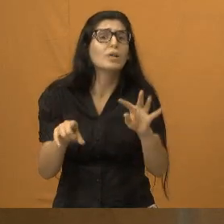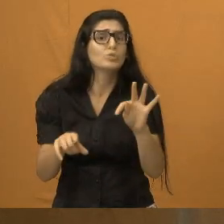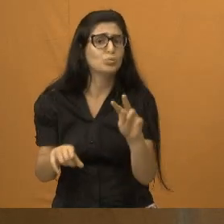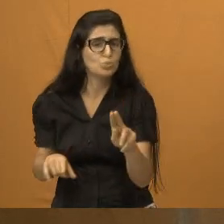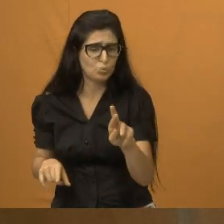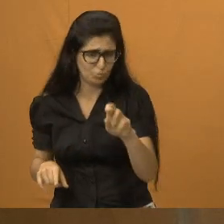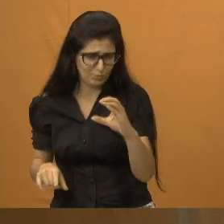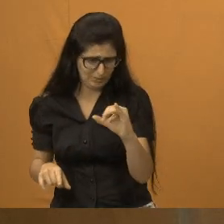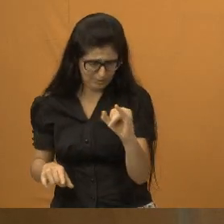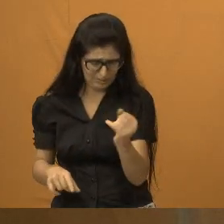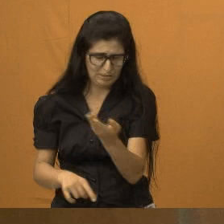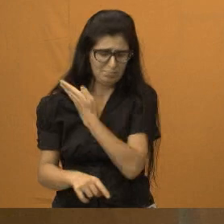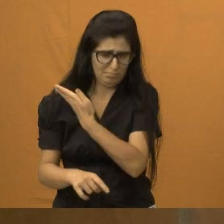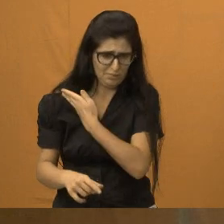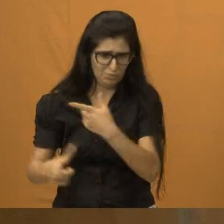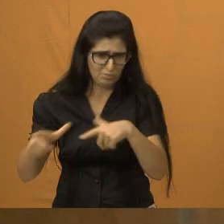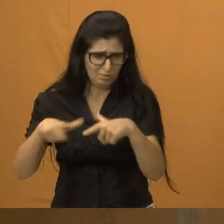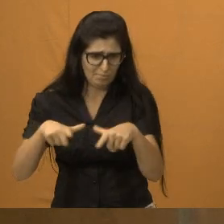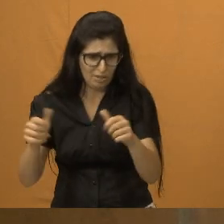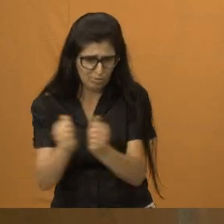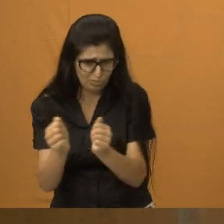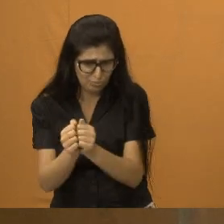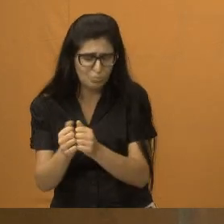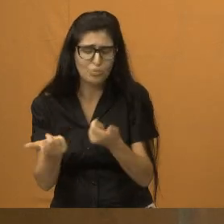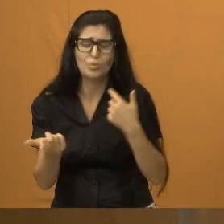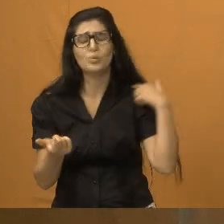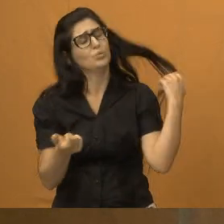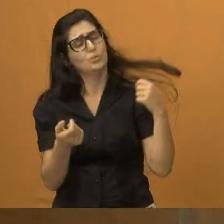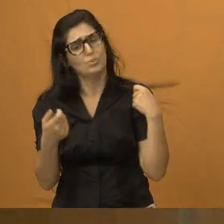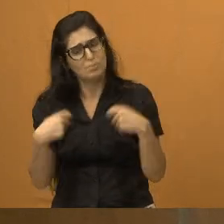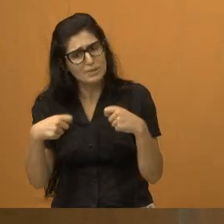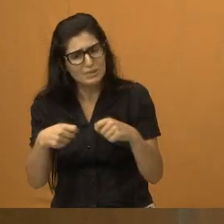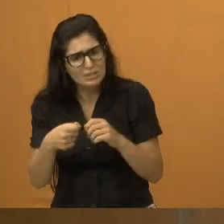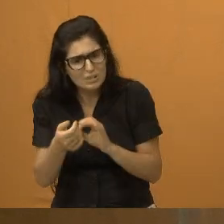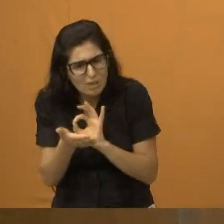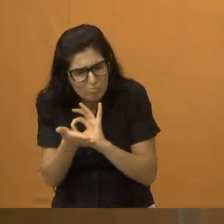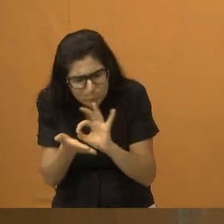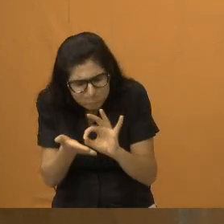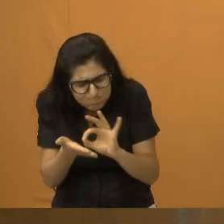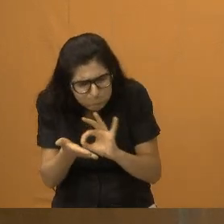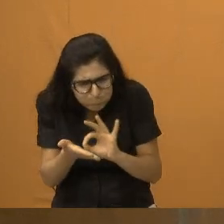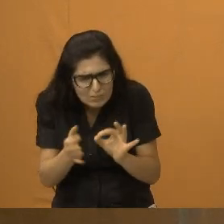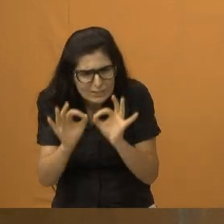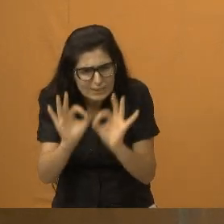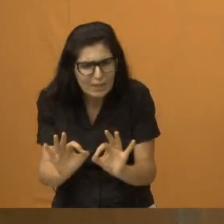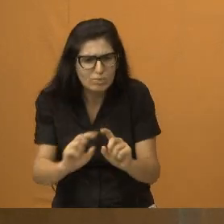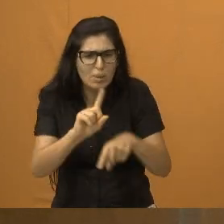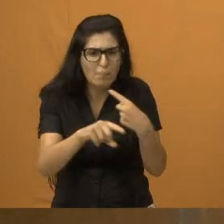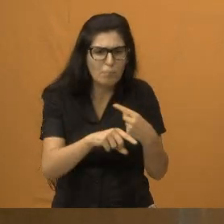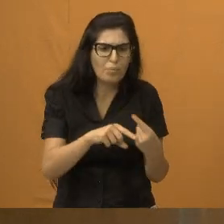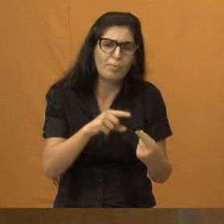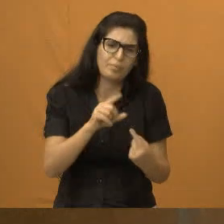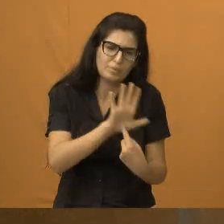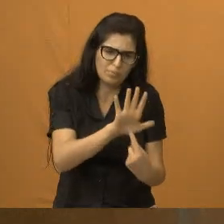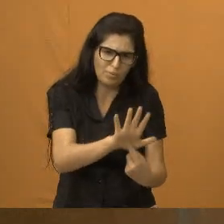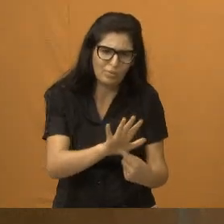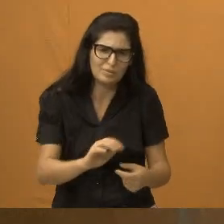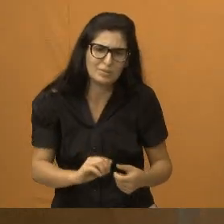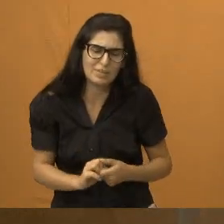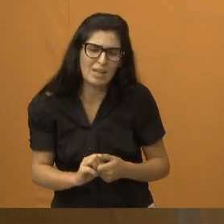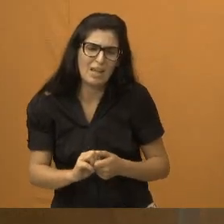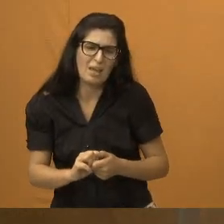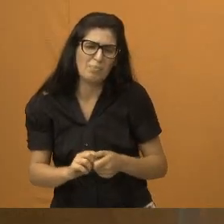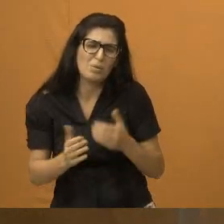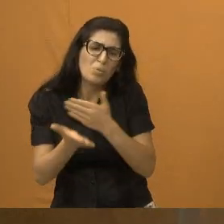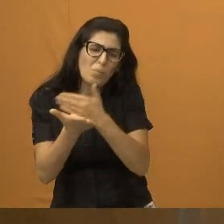né, fazer esse número mais apurado e trazer para vocês esses números. É que no início da sua pergunta, eu havia entendido a